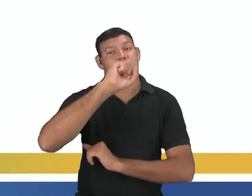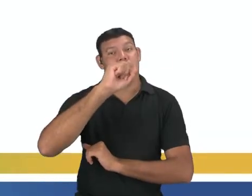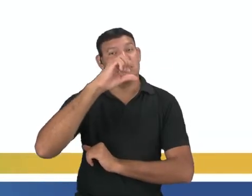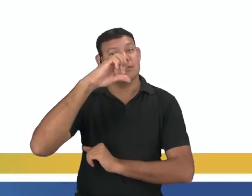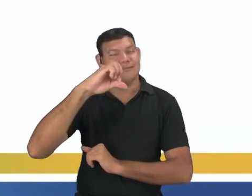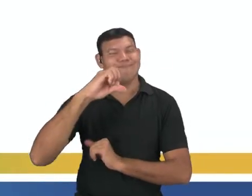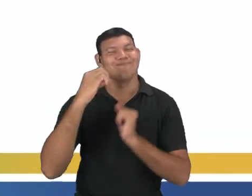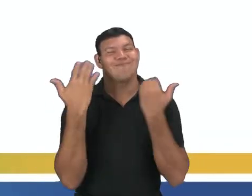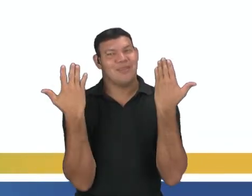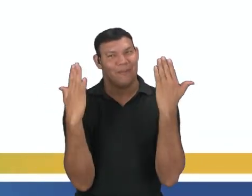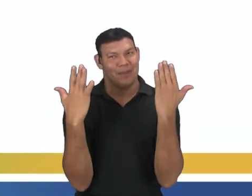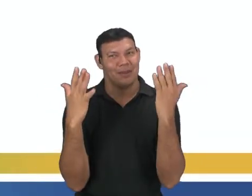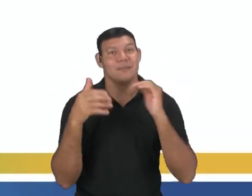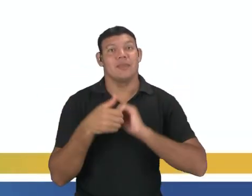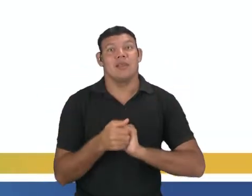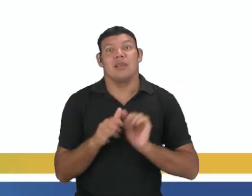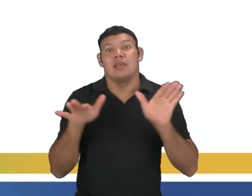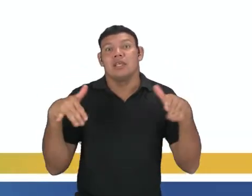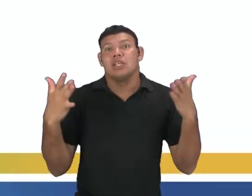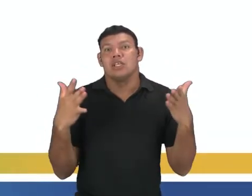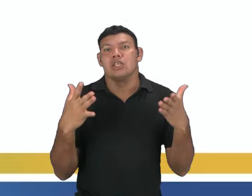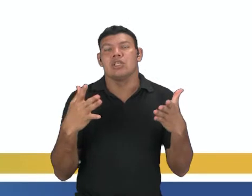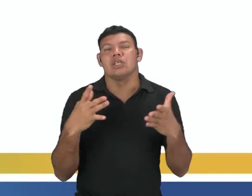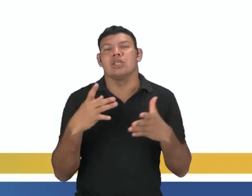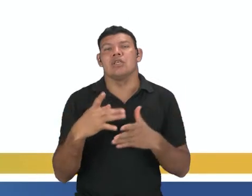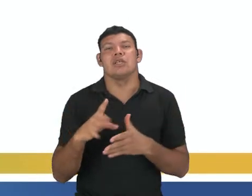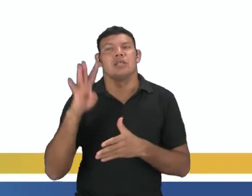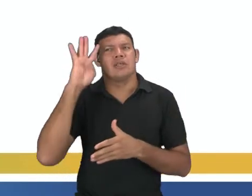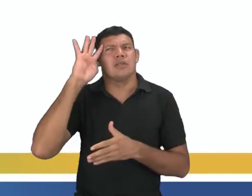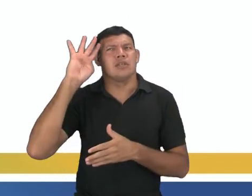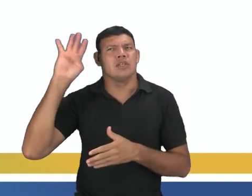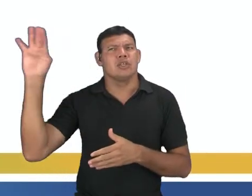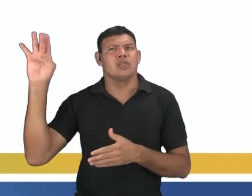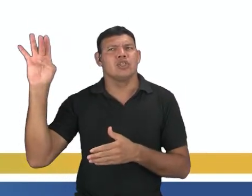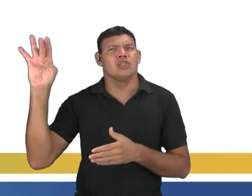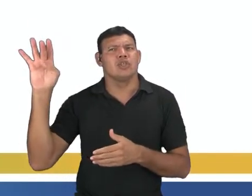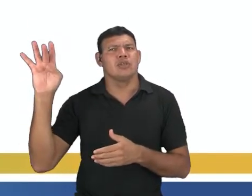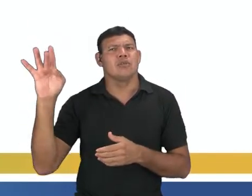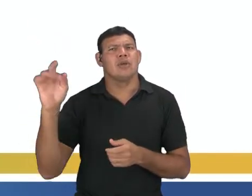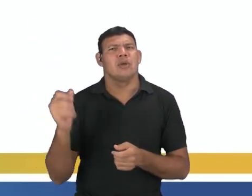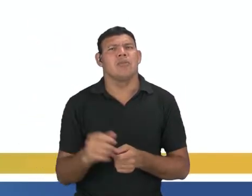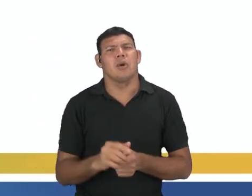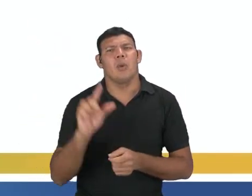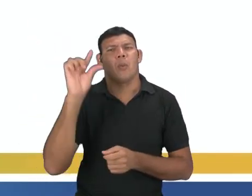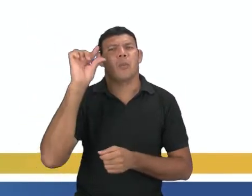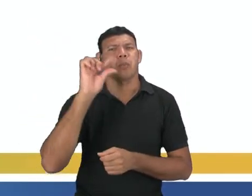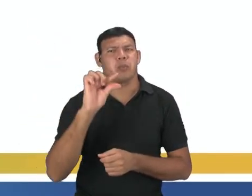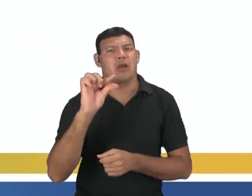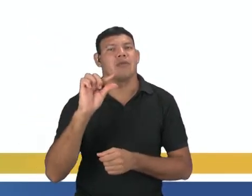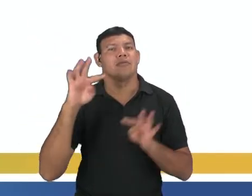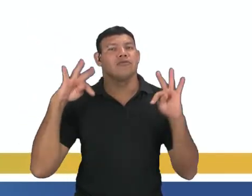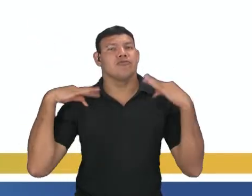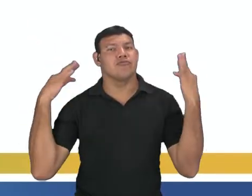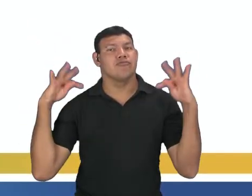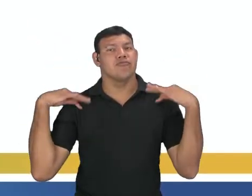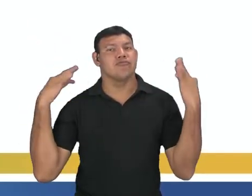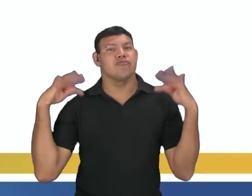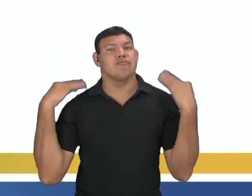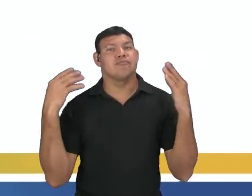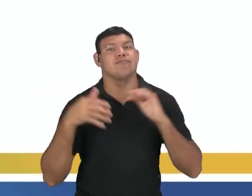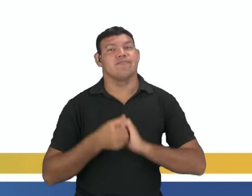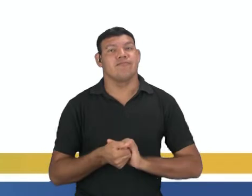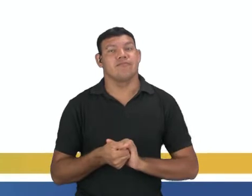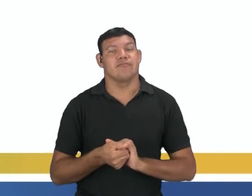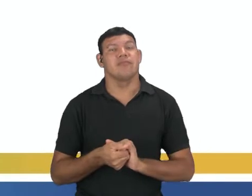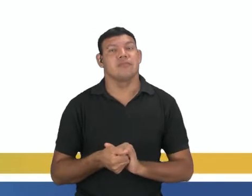989, muito bem. Qual dia houve menos turista no litoral? Olha, observe aí, a partezinha que está de